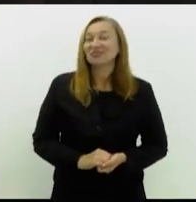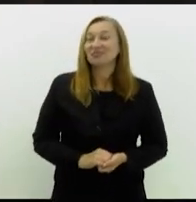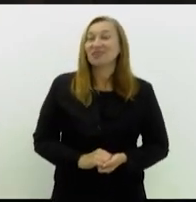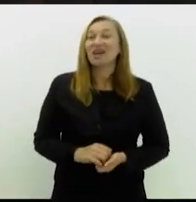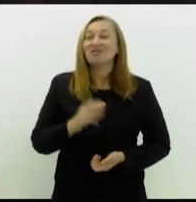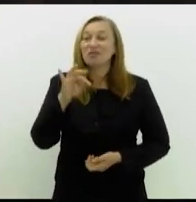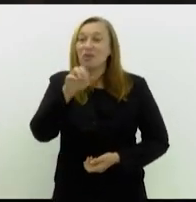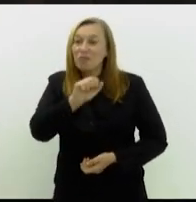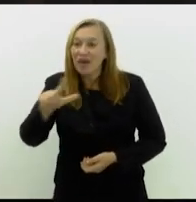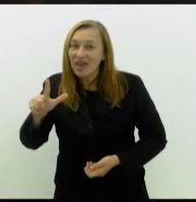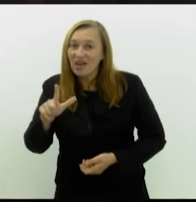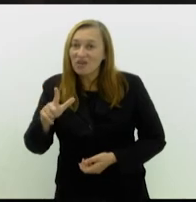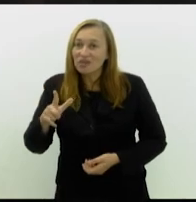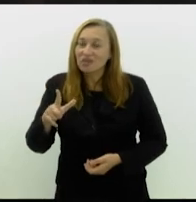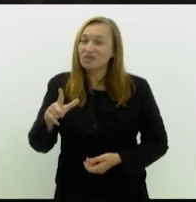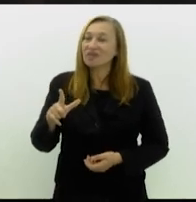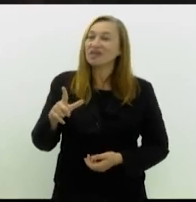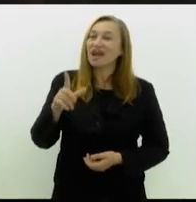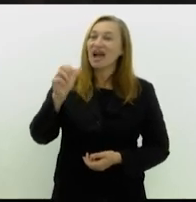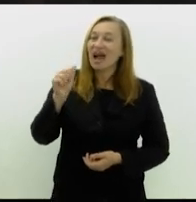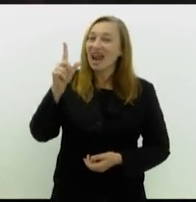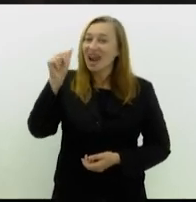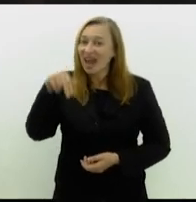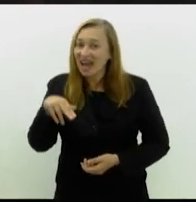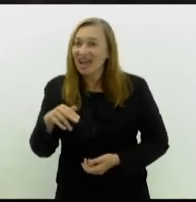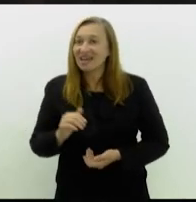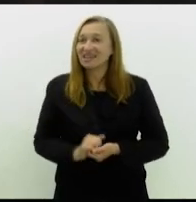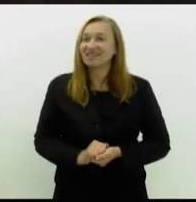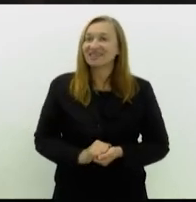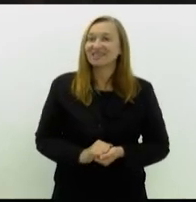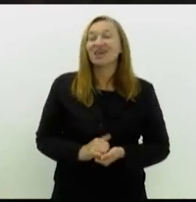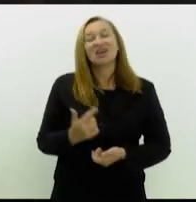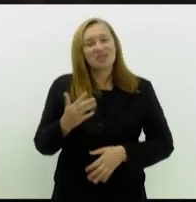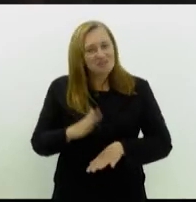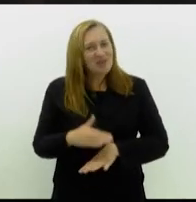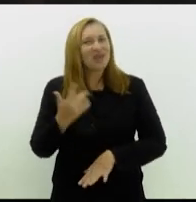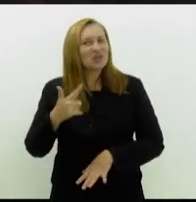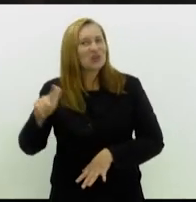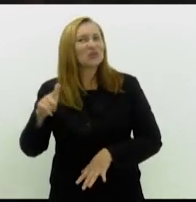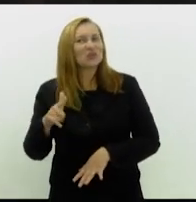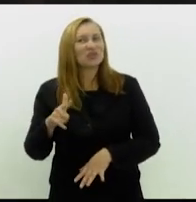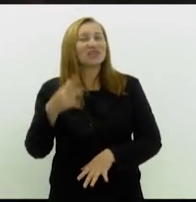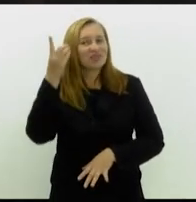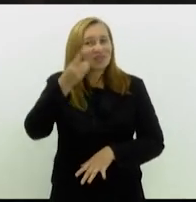MST não está presentees tem